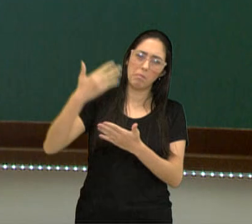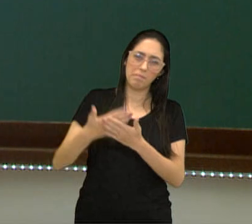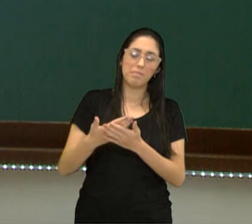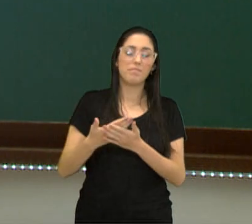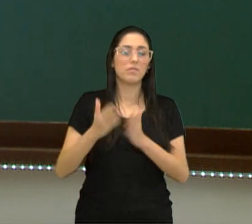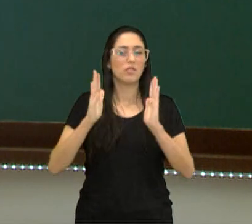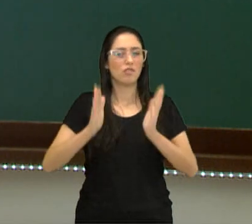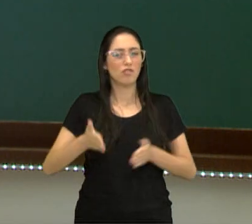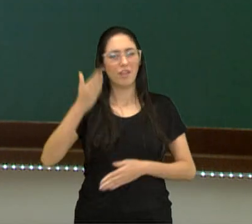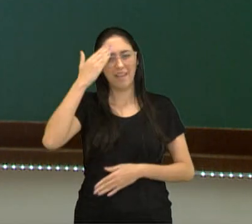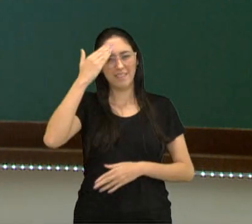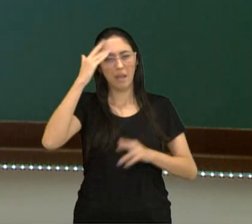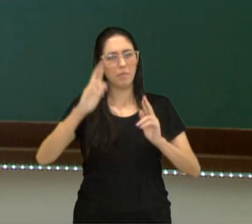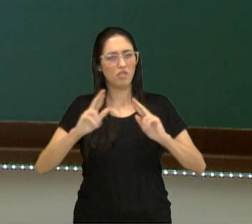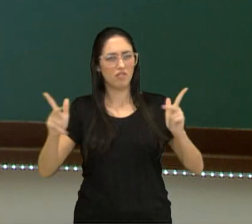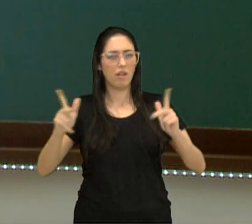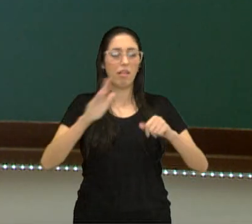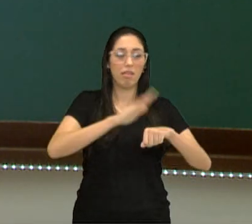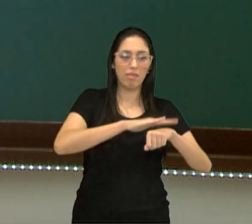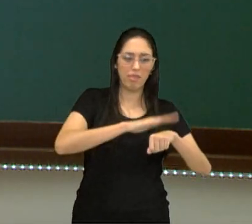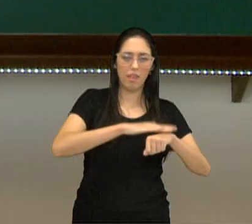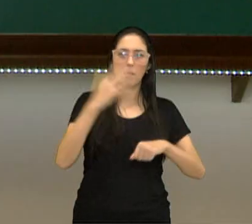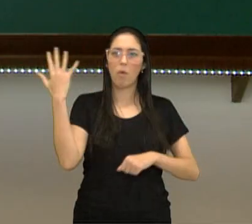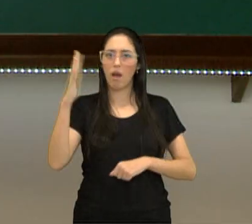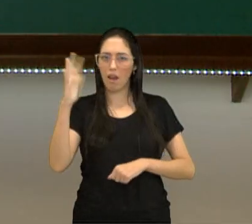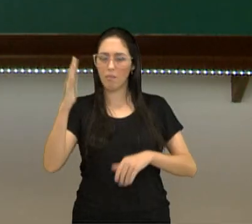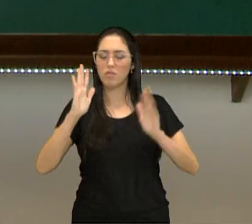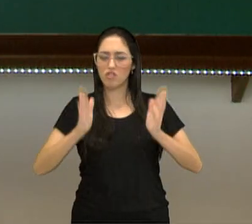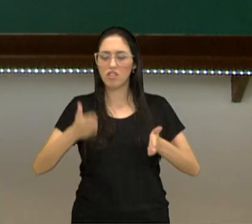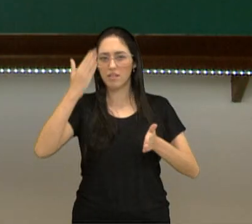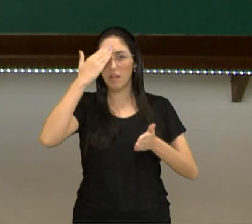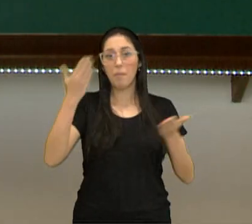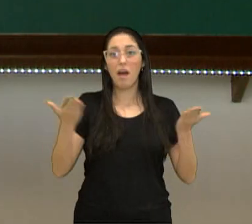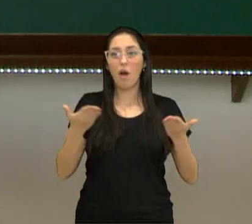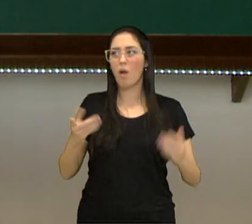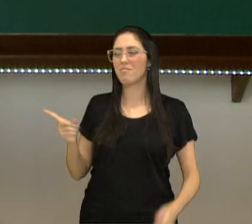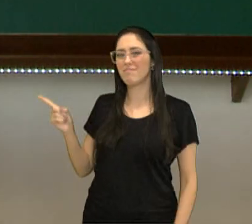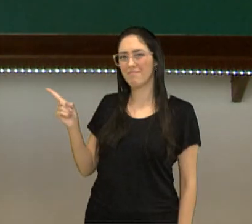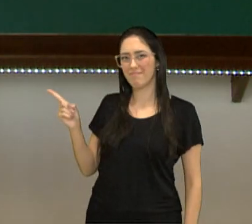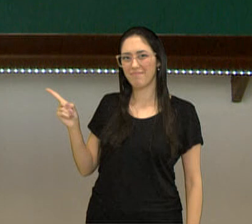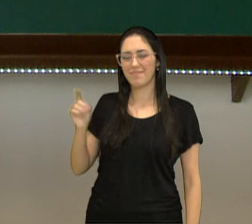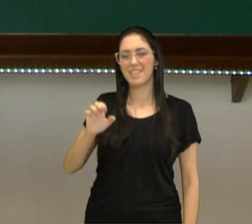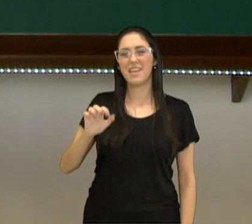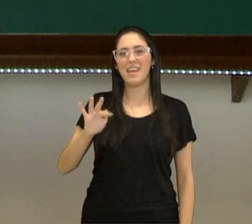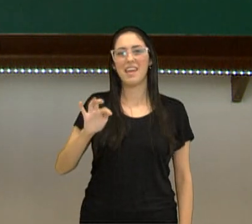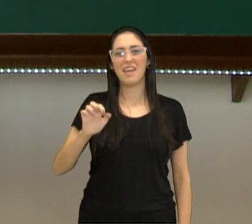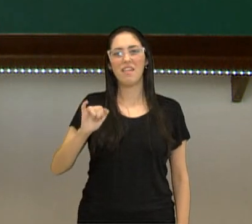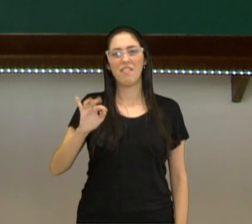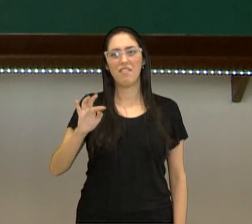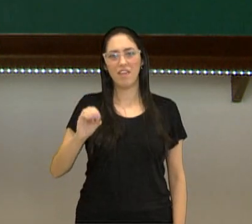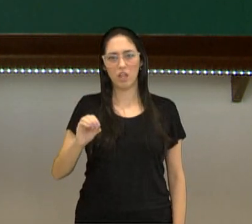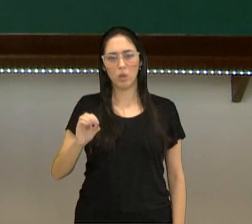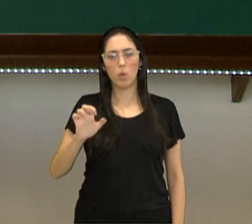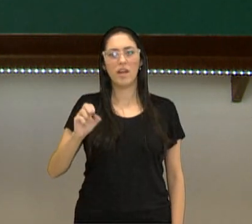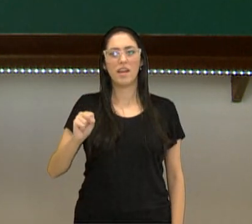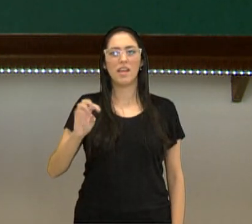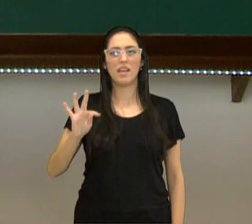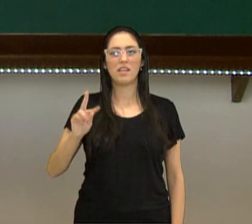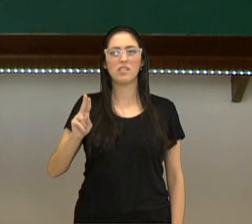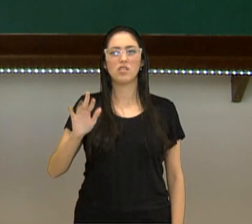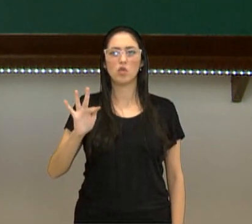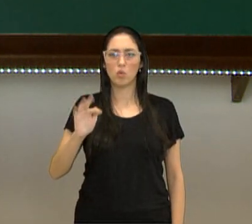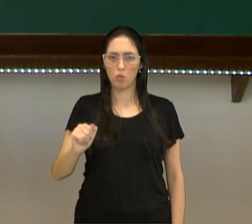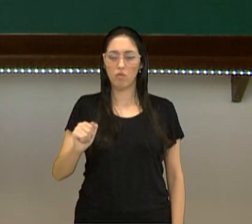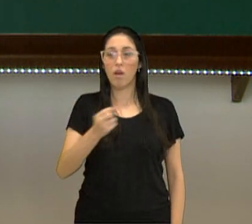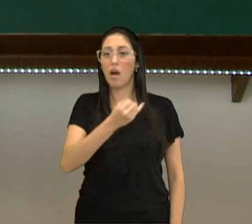gente já sabe a diferença entre tempo, clima, a gente vai falar sobre o efeito estufa, que muitas pessoas acabam confundindo com o